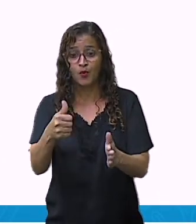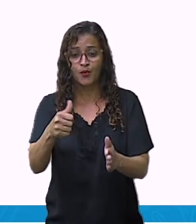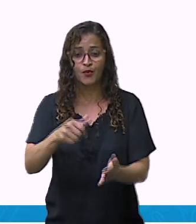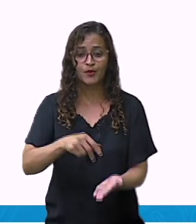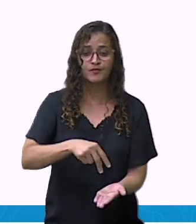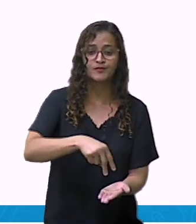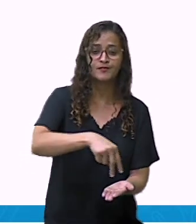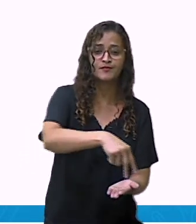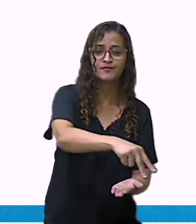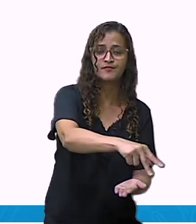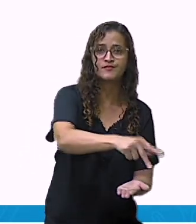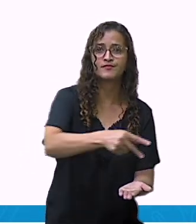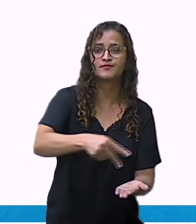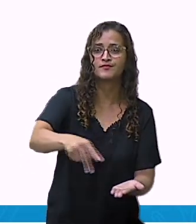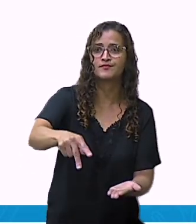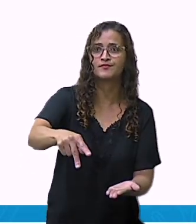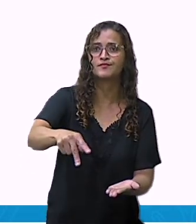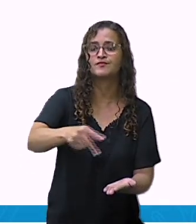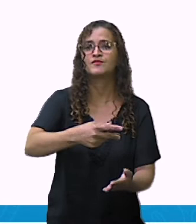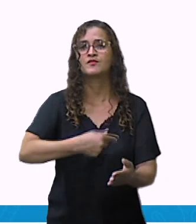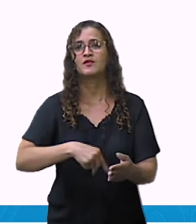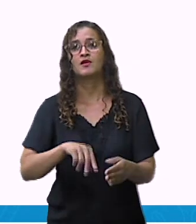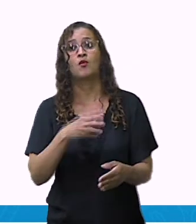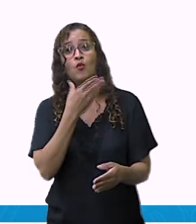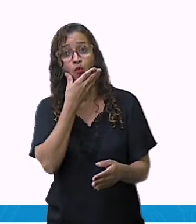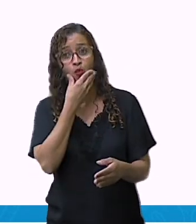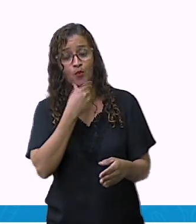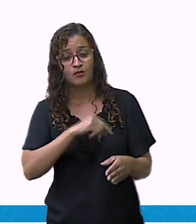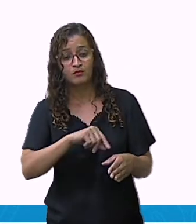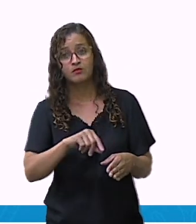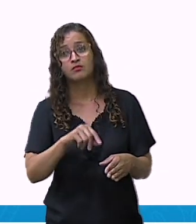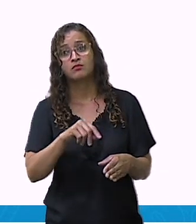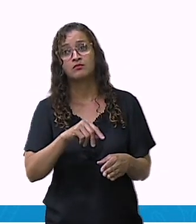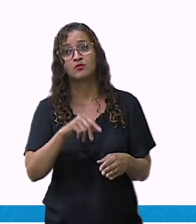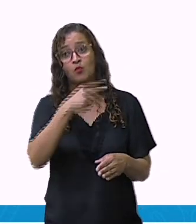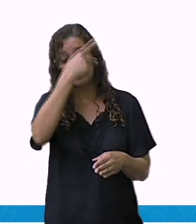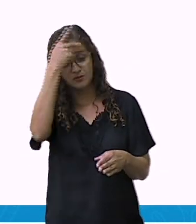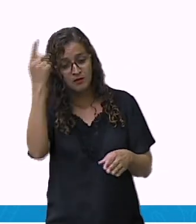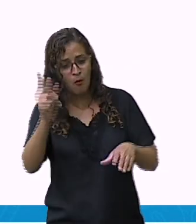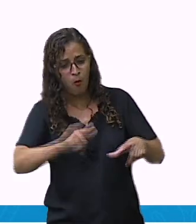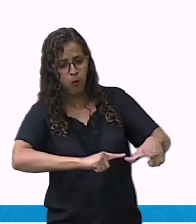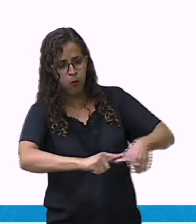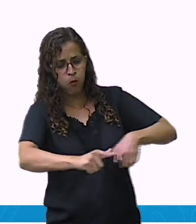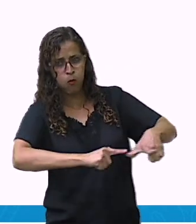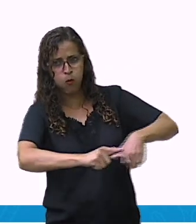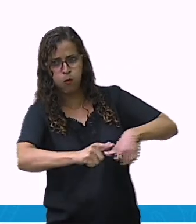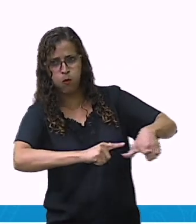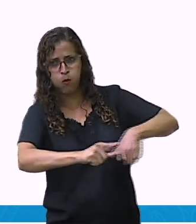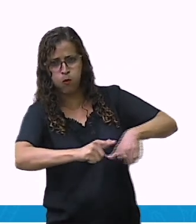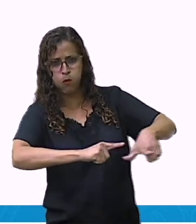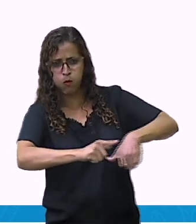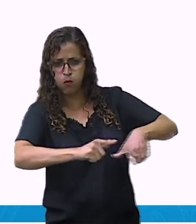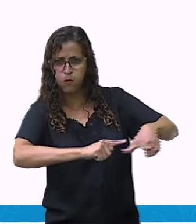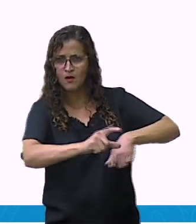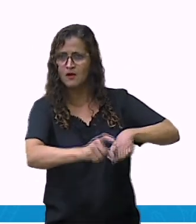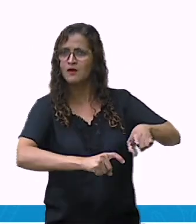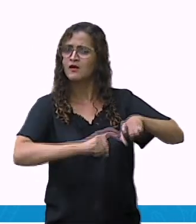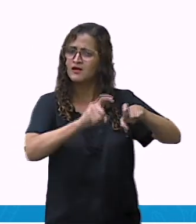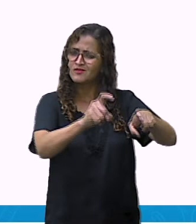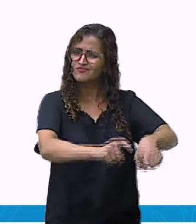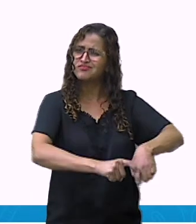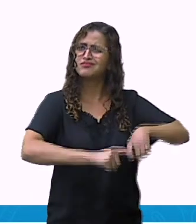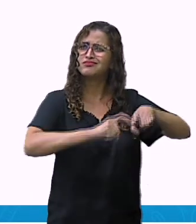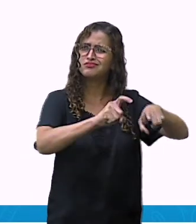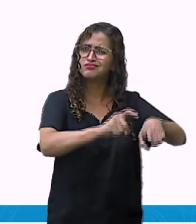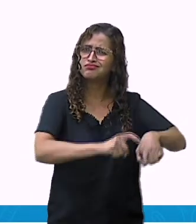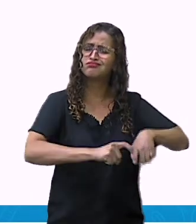no jogo. O trabalhador rural, que nós já chegamos à conclusão que é aquela pessoa que trabalha no campo,